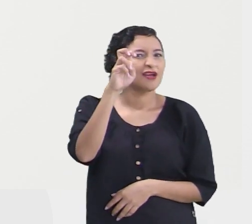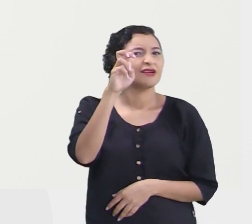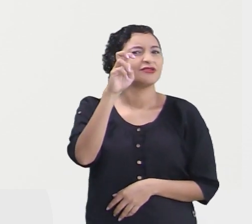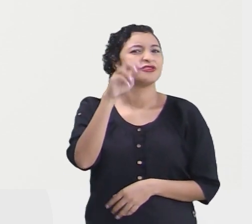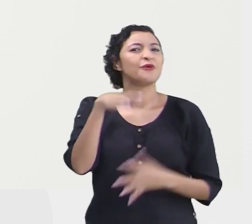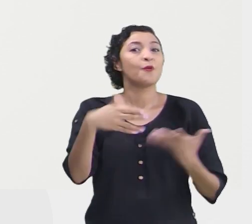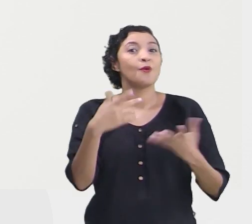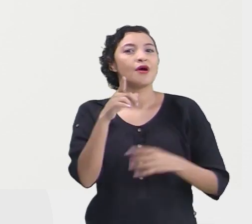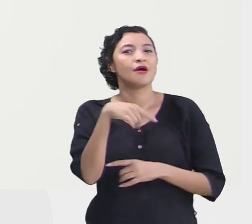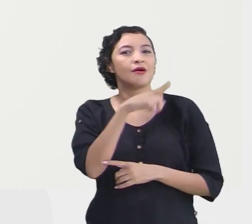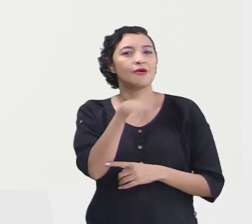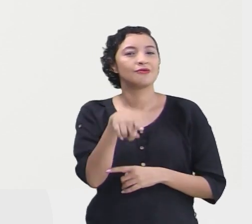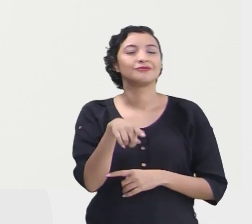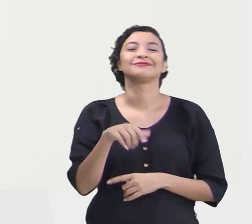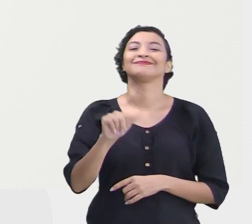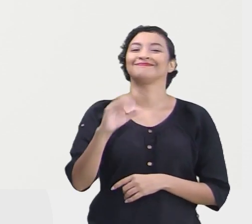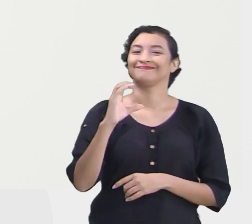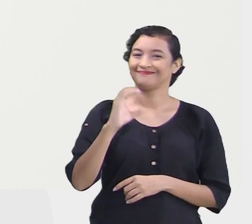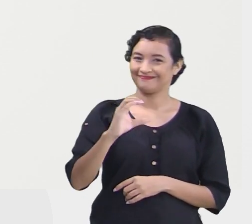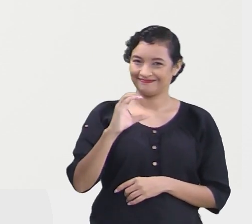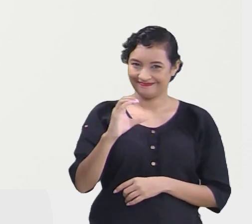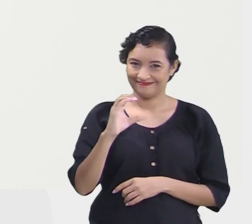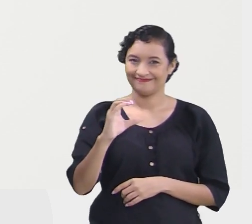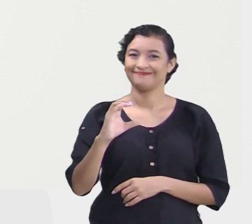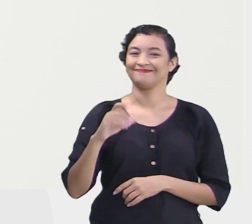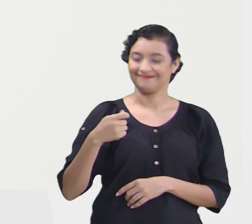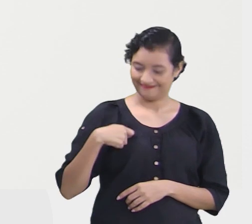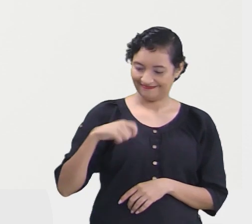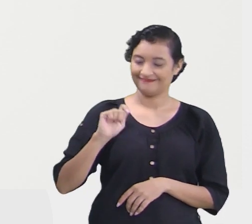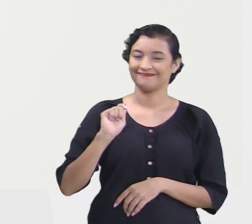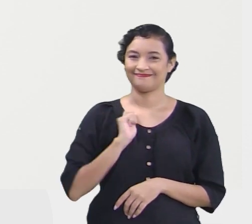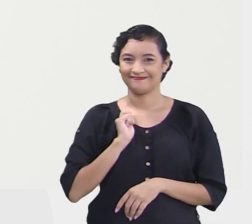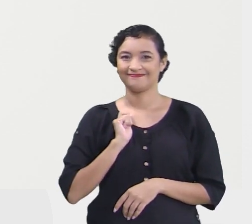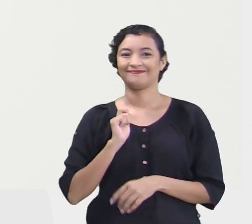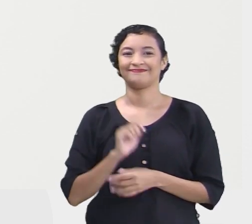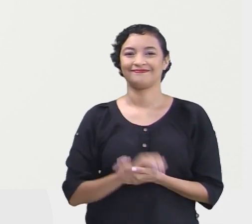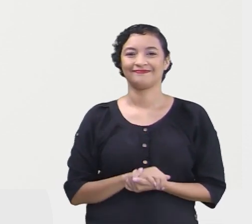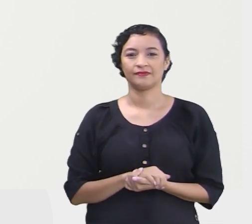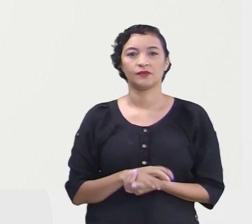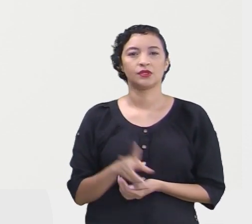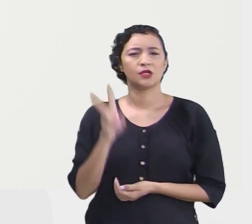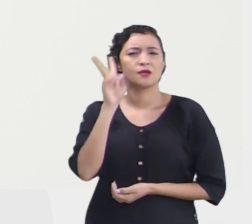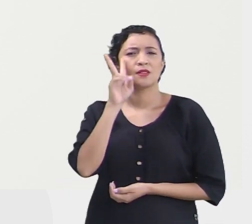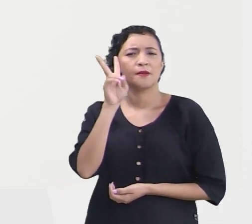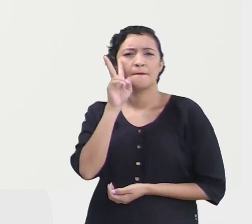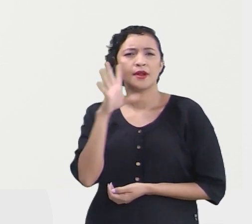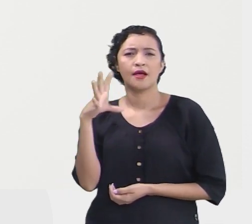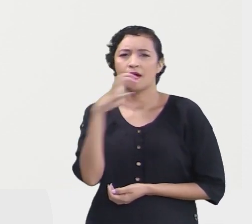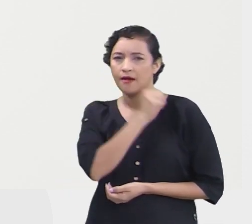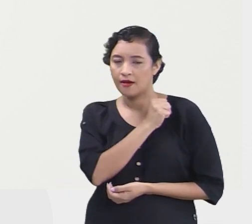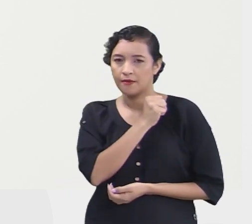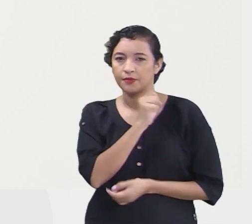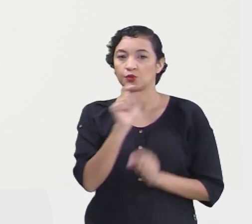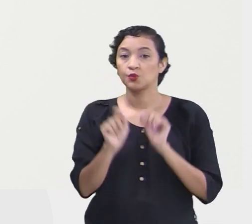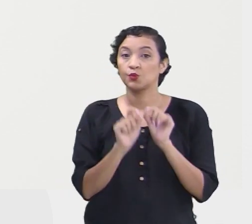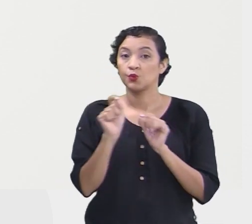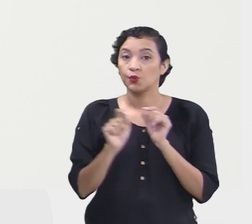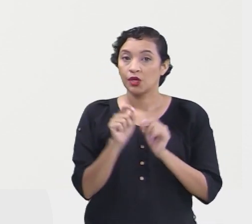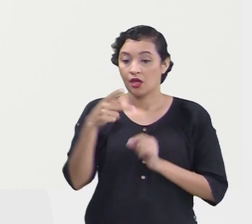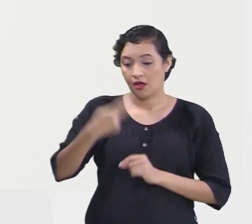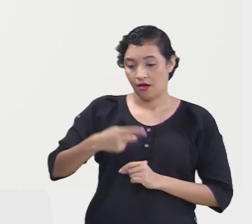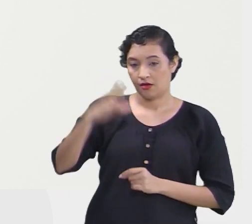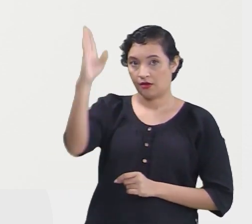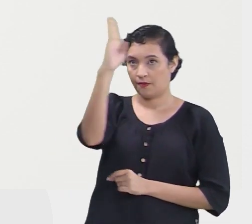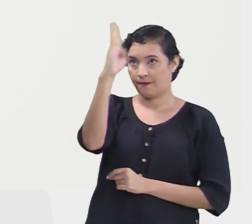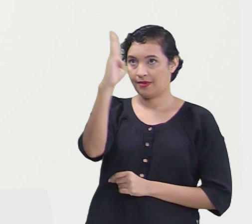letra? Letra C, Espanha. Vamos só dar uma relembrada aqui rapidinho. Lembrando que o território do